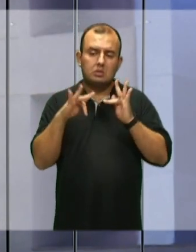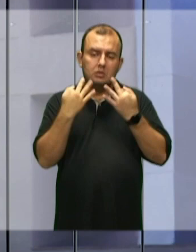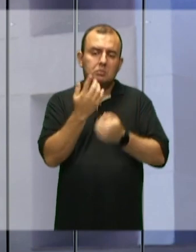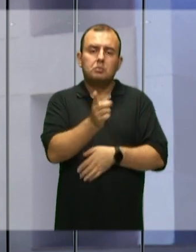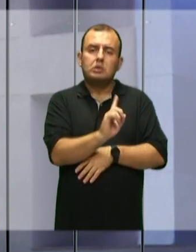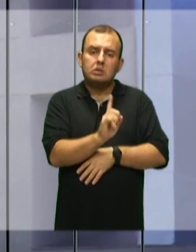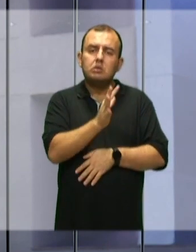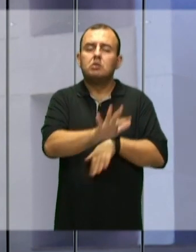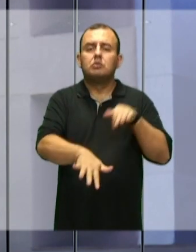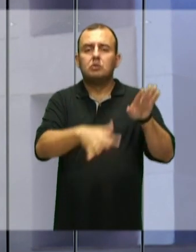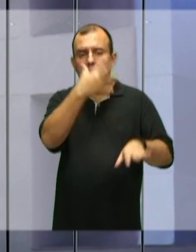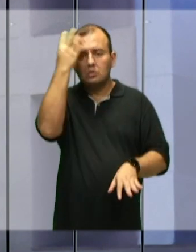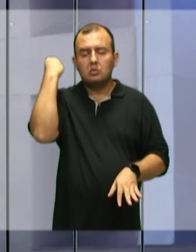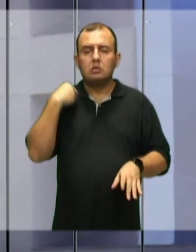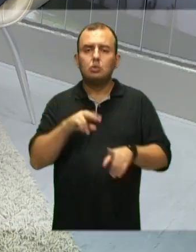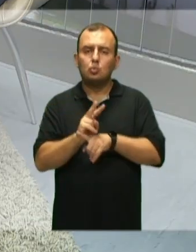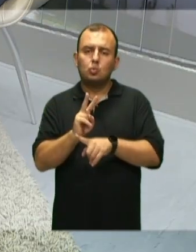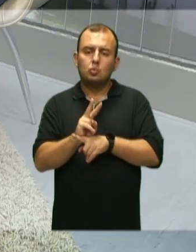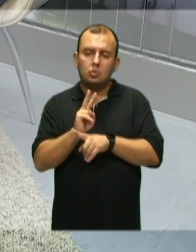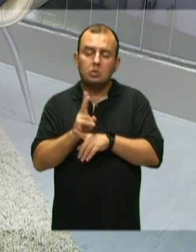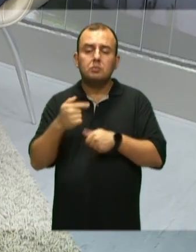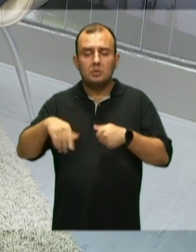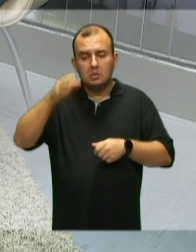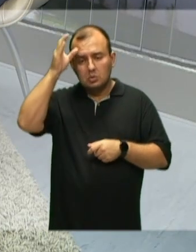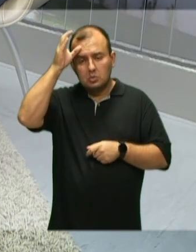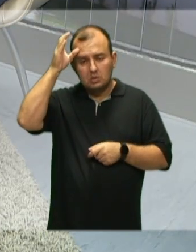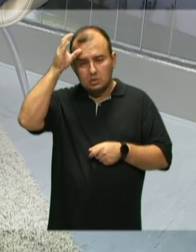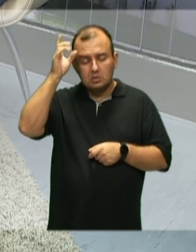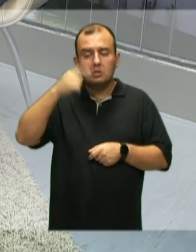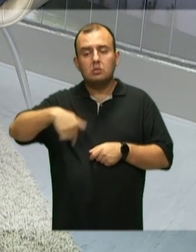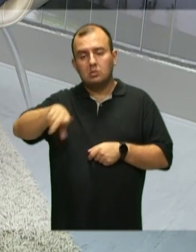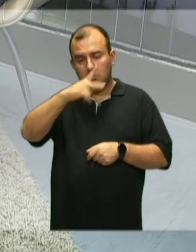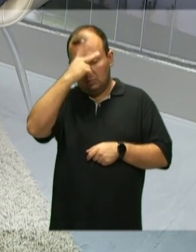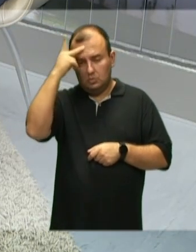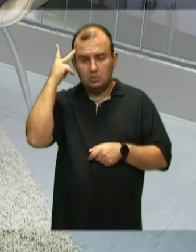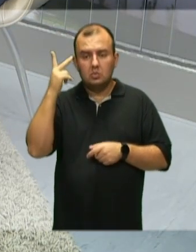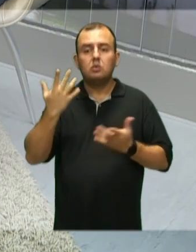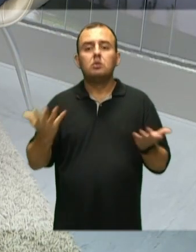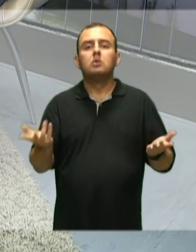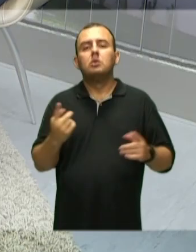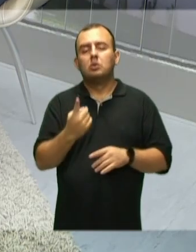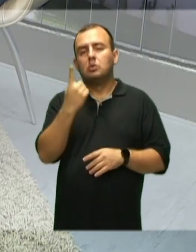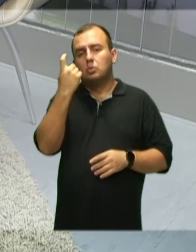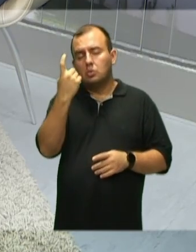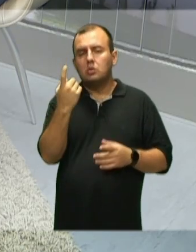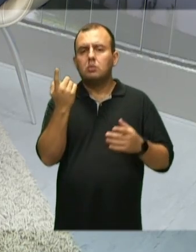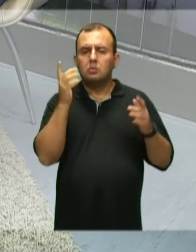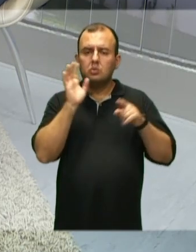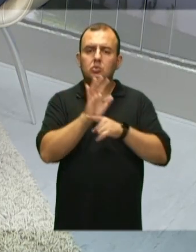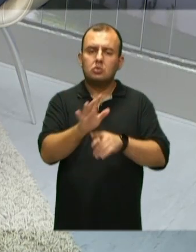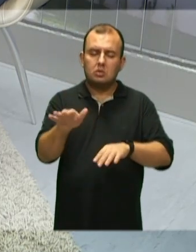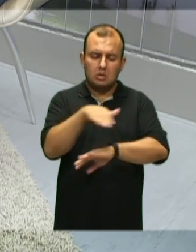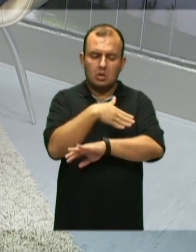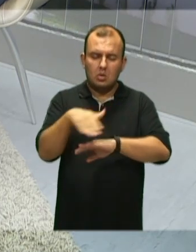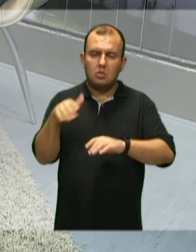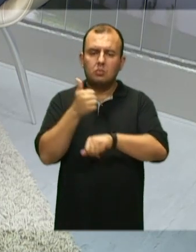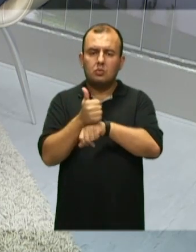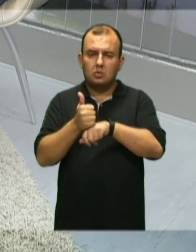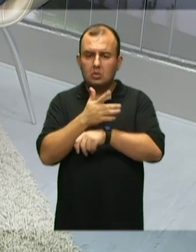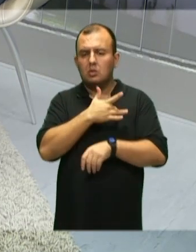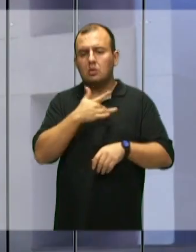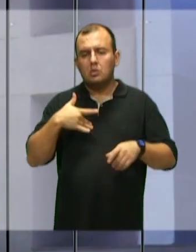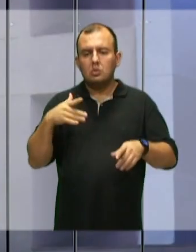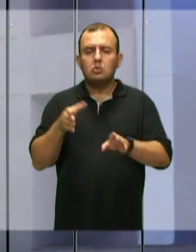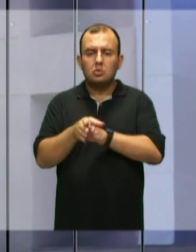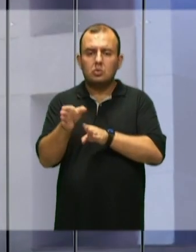pessoas acabam esquecendo de ter esse cuidado e a gente precisa da conscientização dessas pessoas então a única forma é ter pessoas na rua profissionais saúde orientando